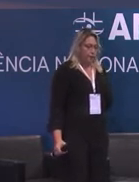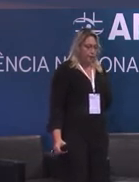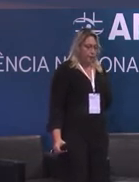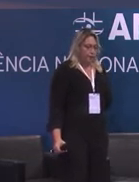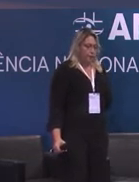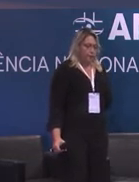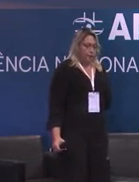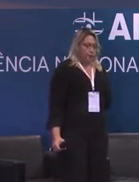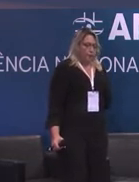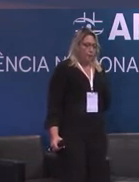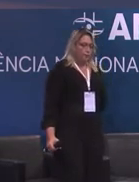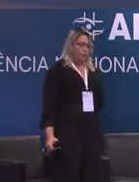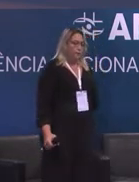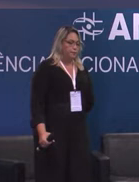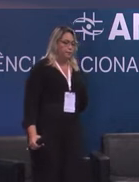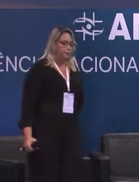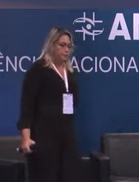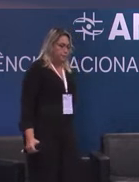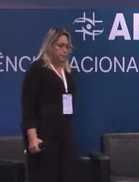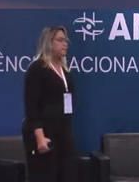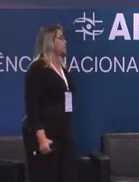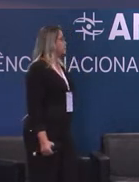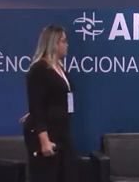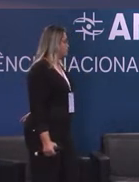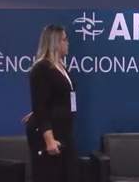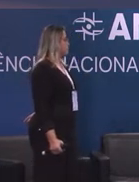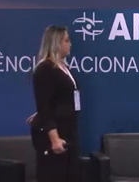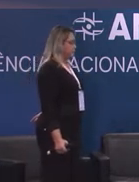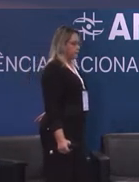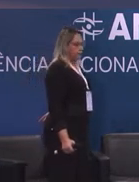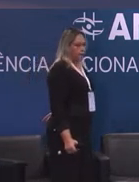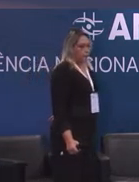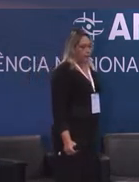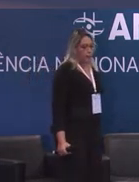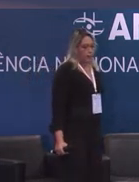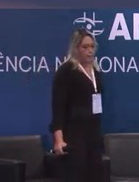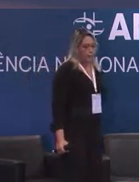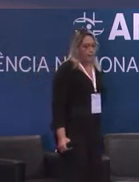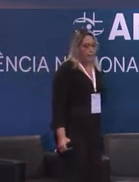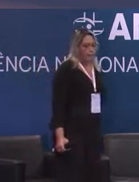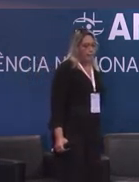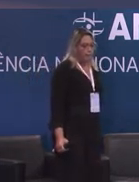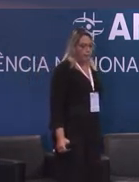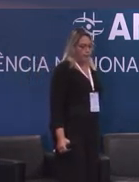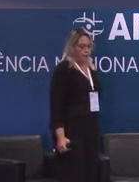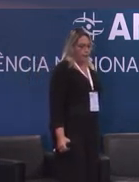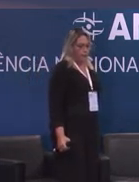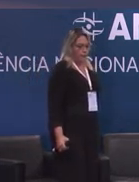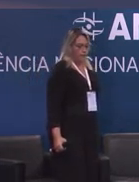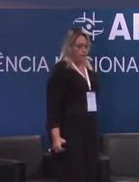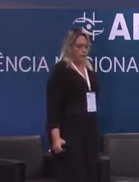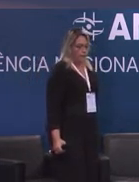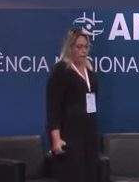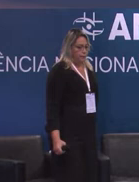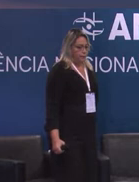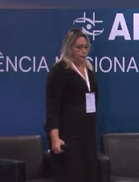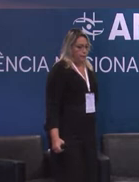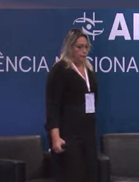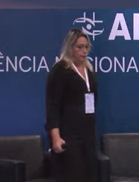dentro do manual, dentro dessa diretriz, exatamente é essa. Então, como que eu trabalho o processo